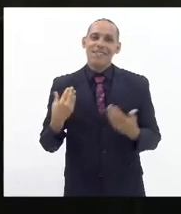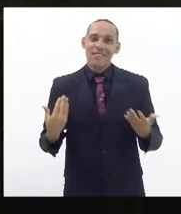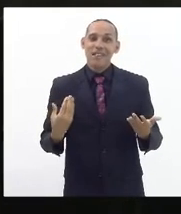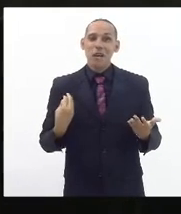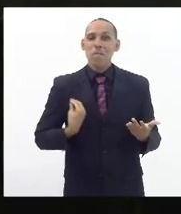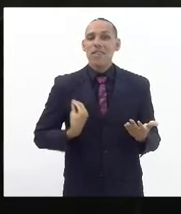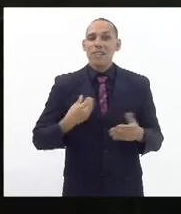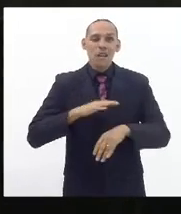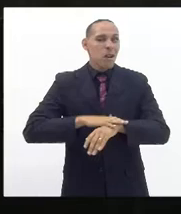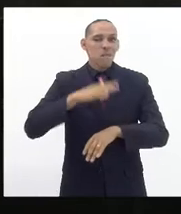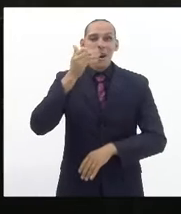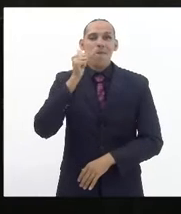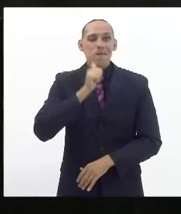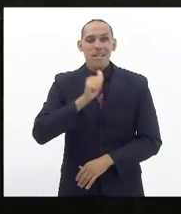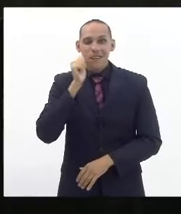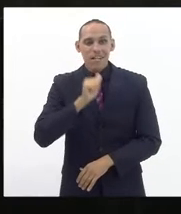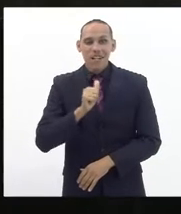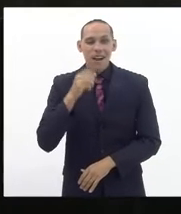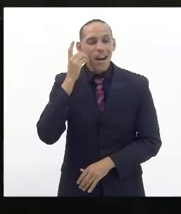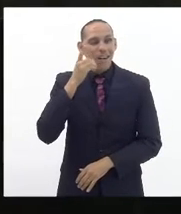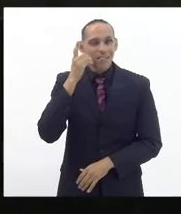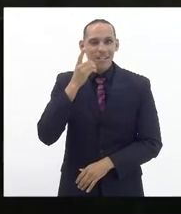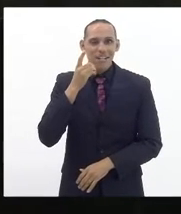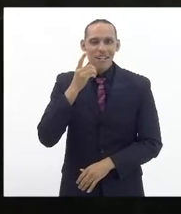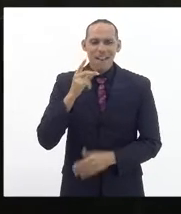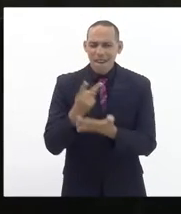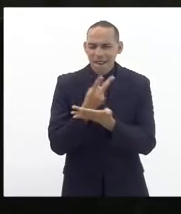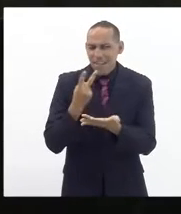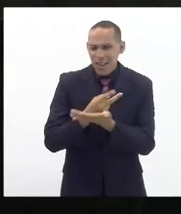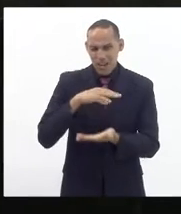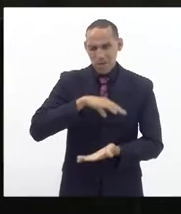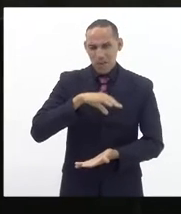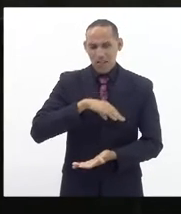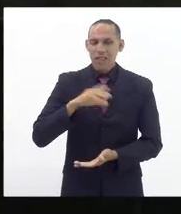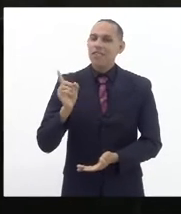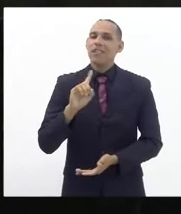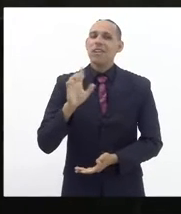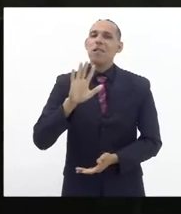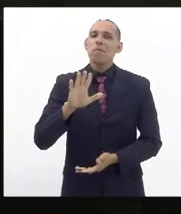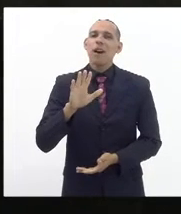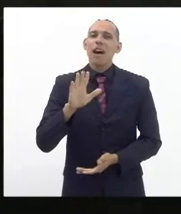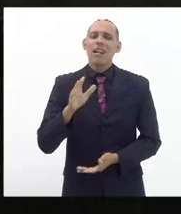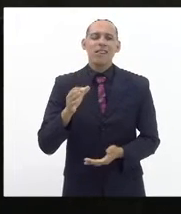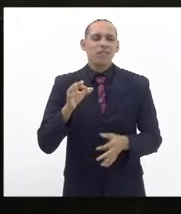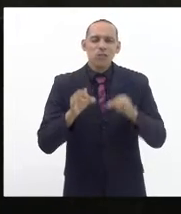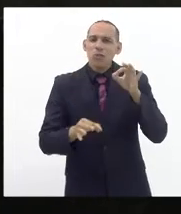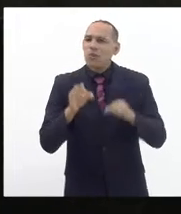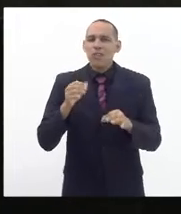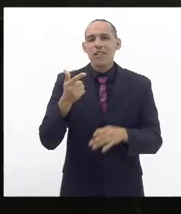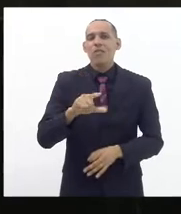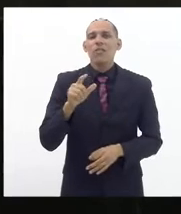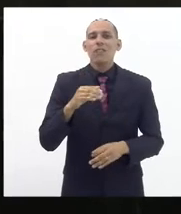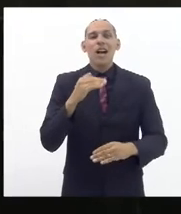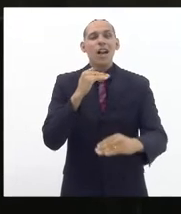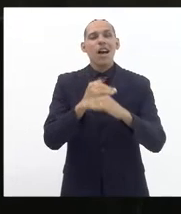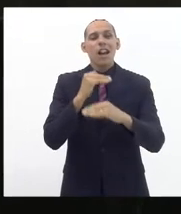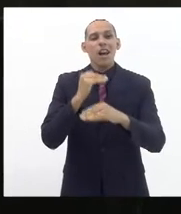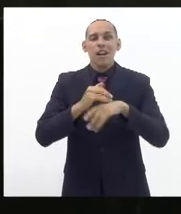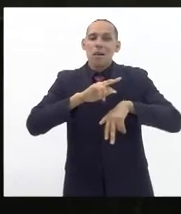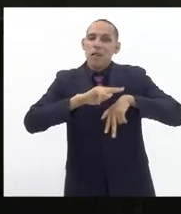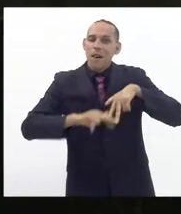presença majoritária de deputadas. Não é incorreto no nosso português, mas é injusto, não atende à equidade de